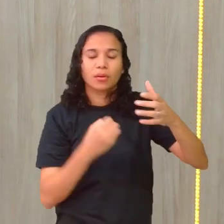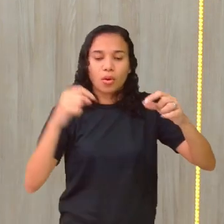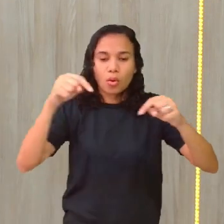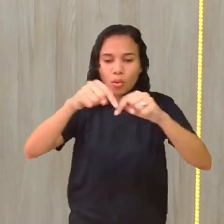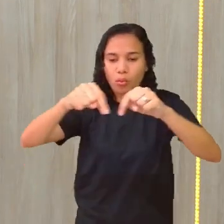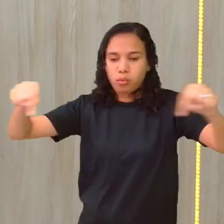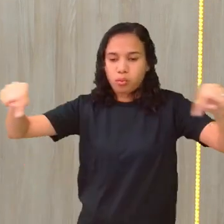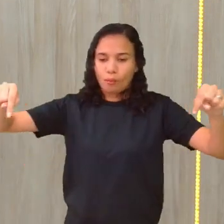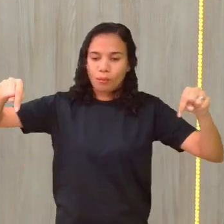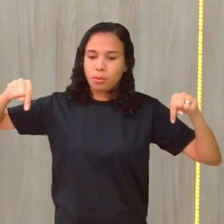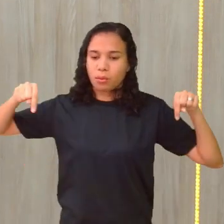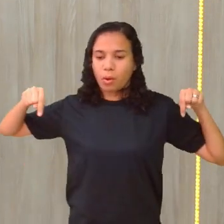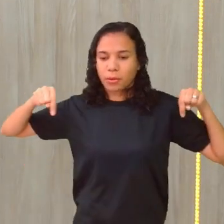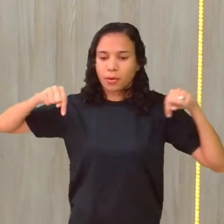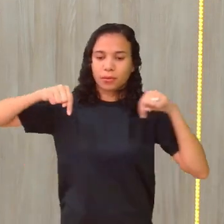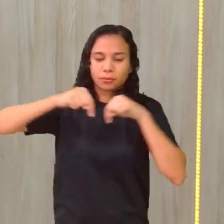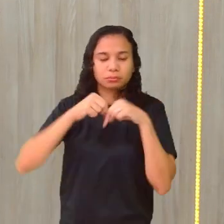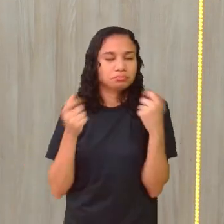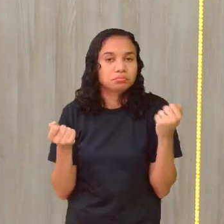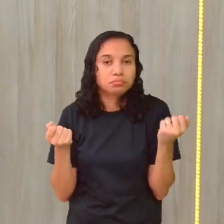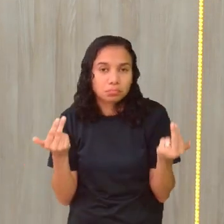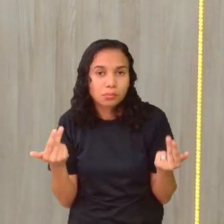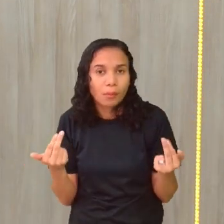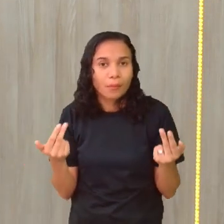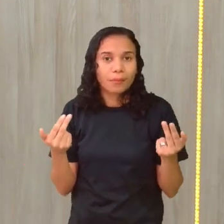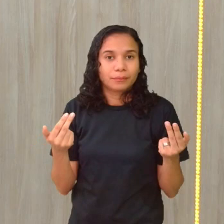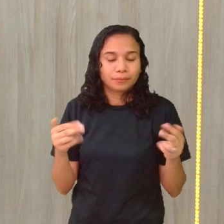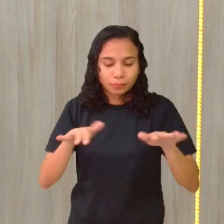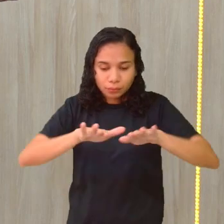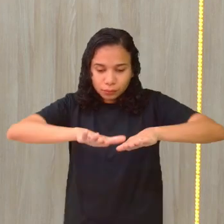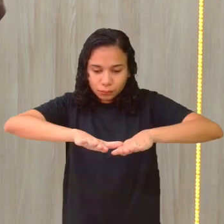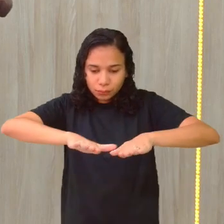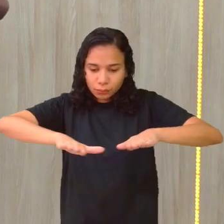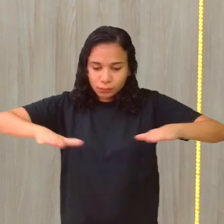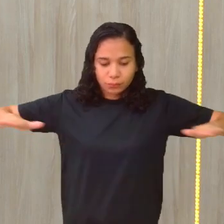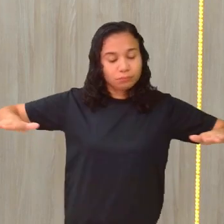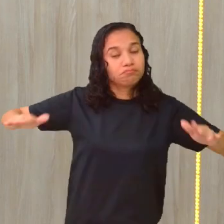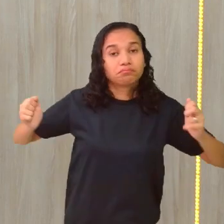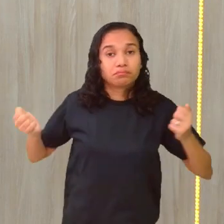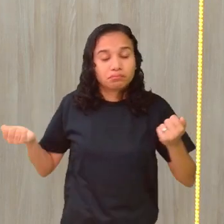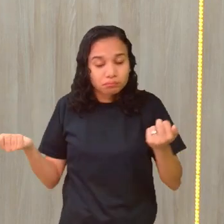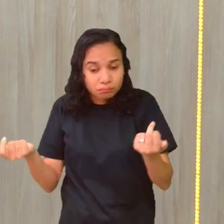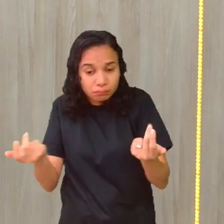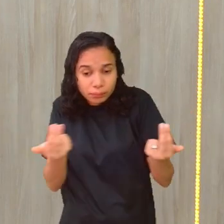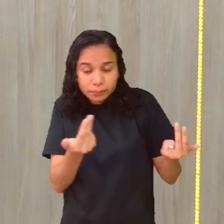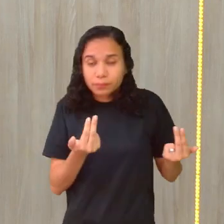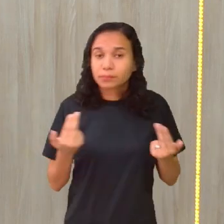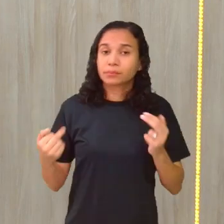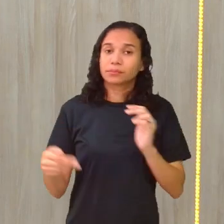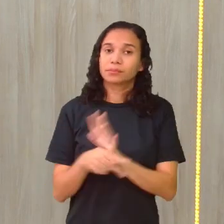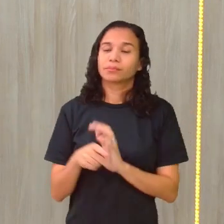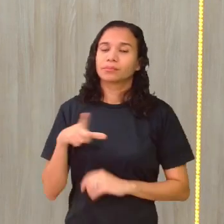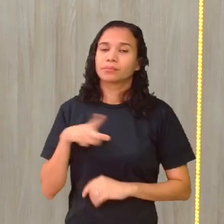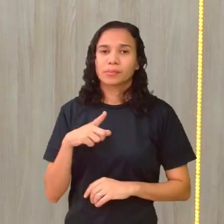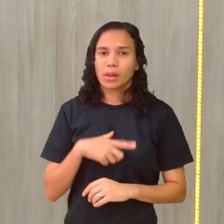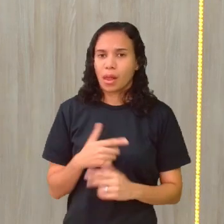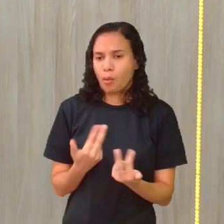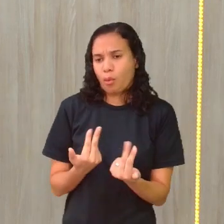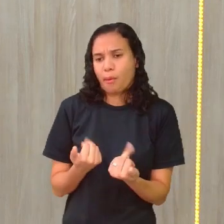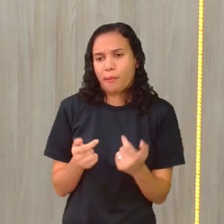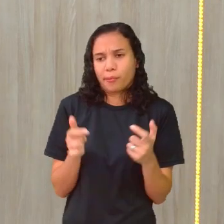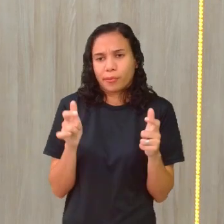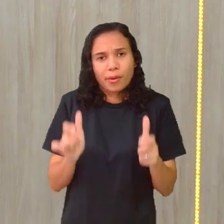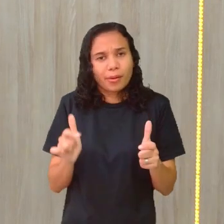quadra ela vai estar lá no mesmo lugarzinho. O chão, né, o piso, o local, ele vai continuar sendo o